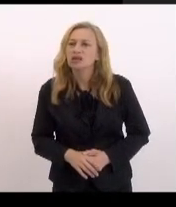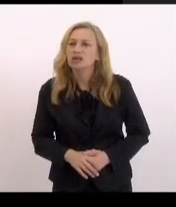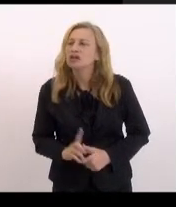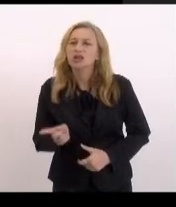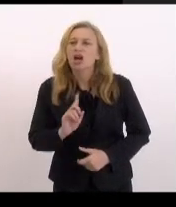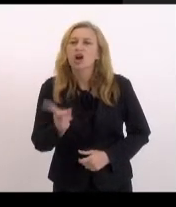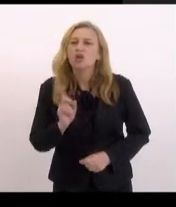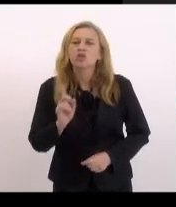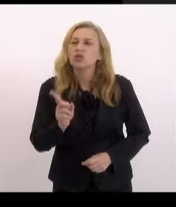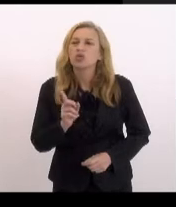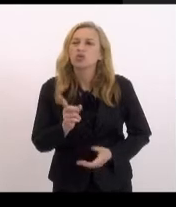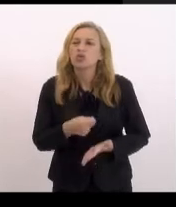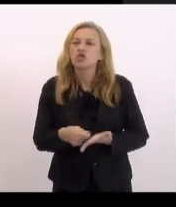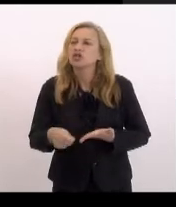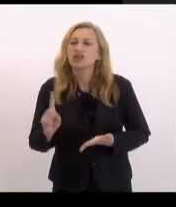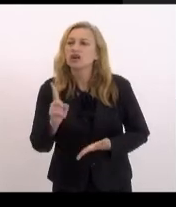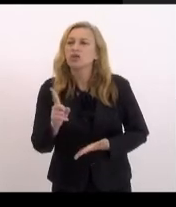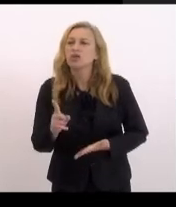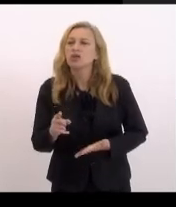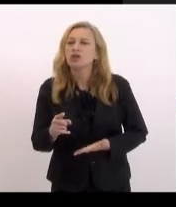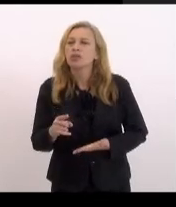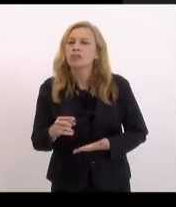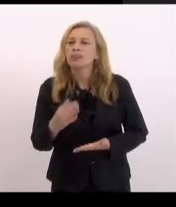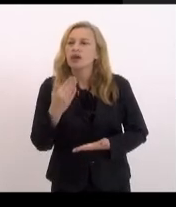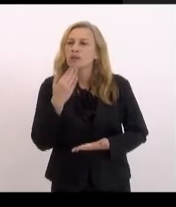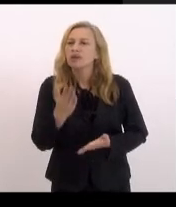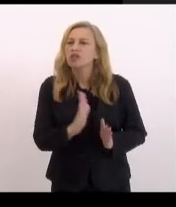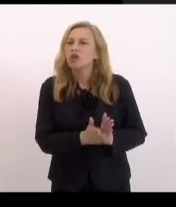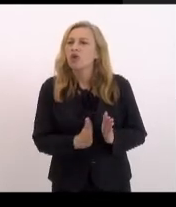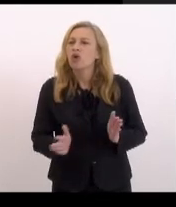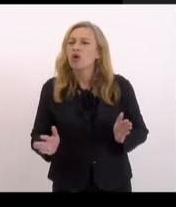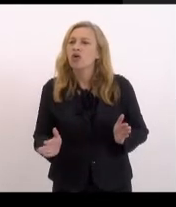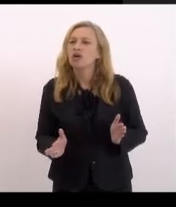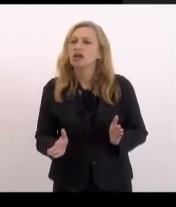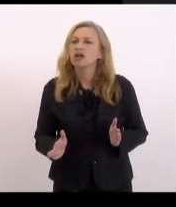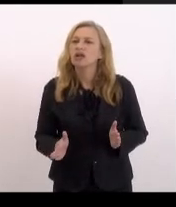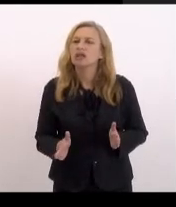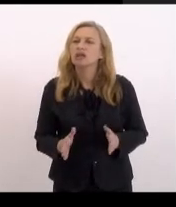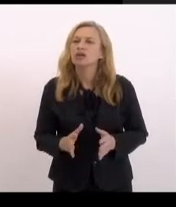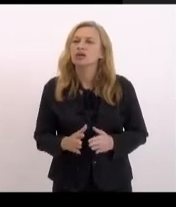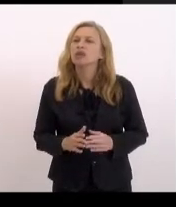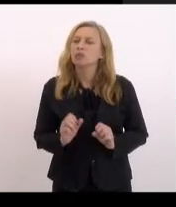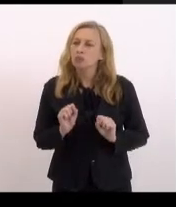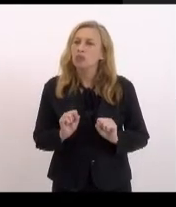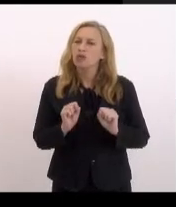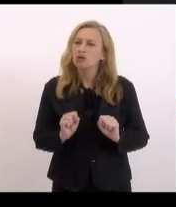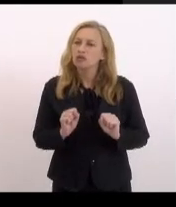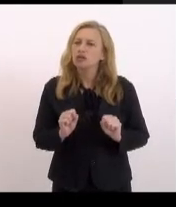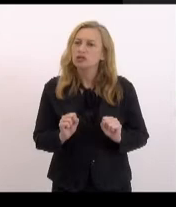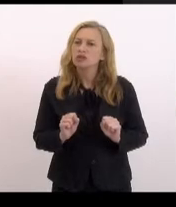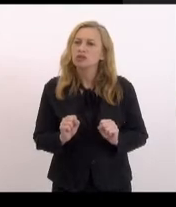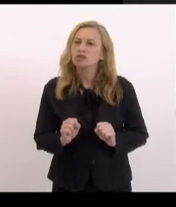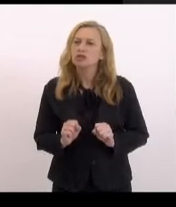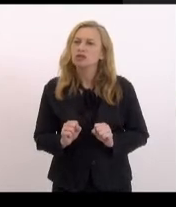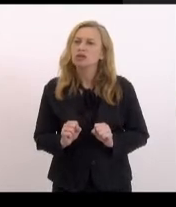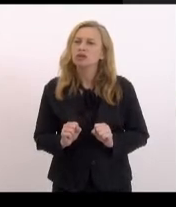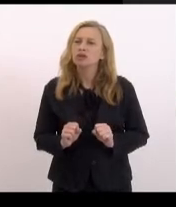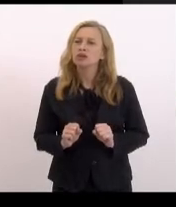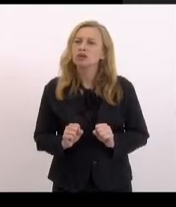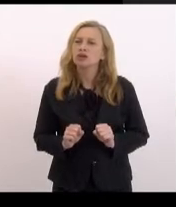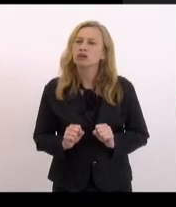Não, não é isso não, eu queria ter falado. Tinha pedido a questão de ordem. Pode ser. Meus projetos pode